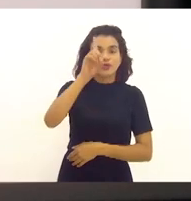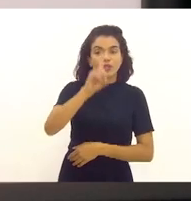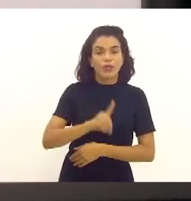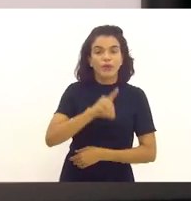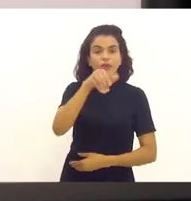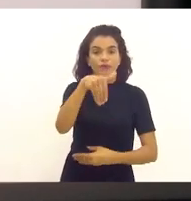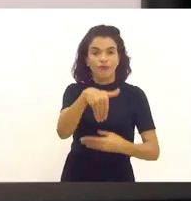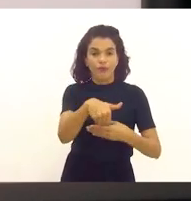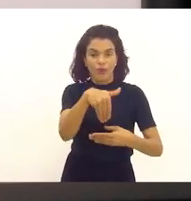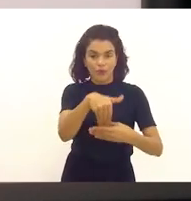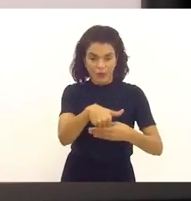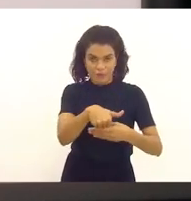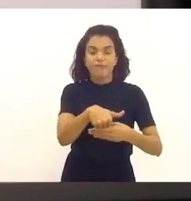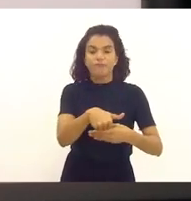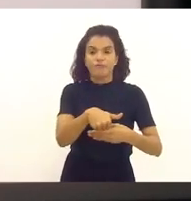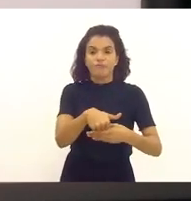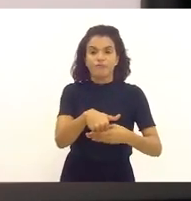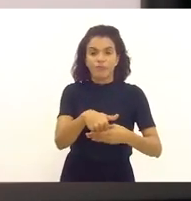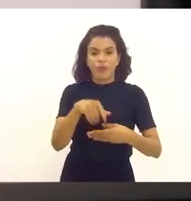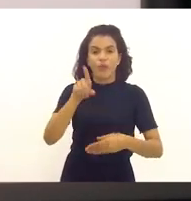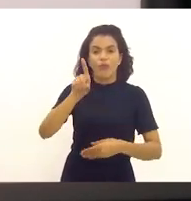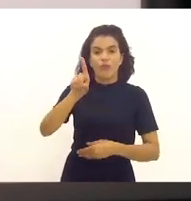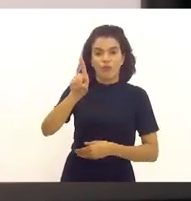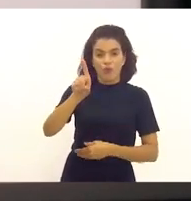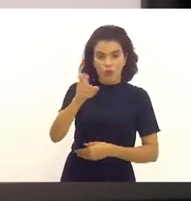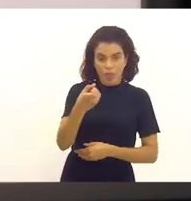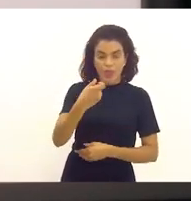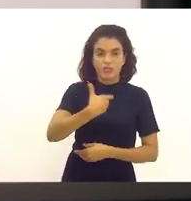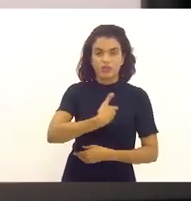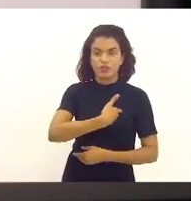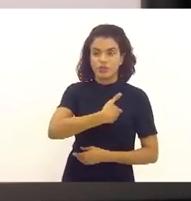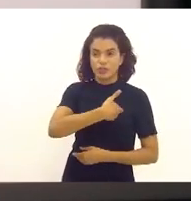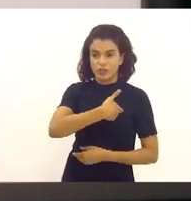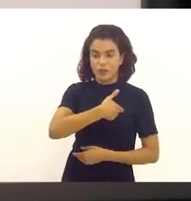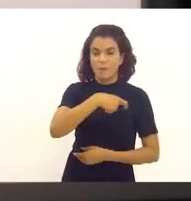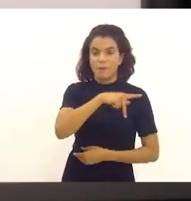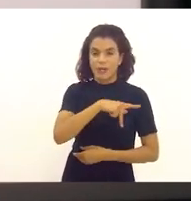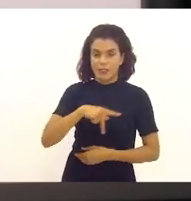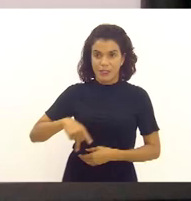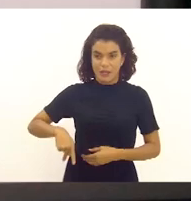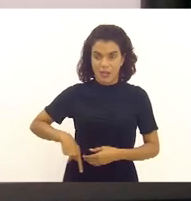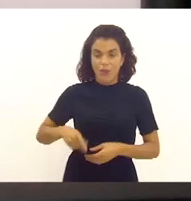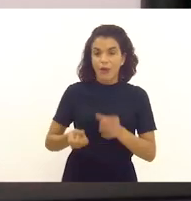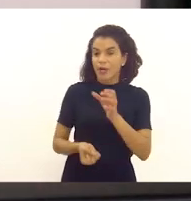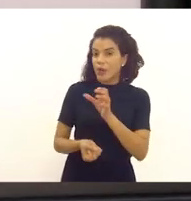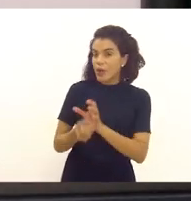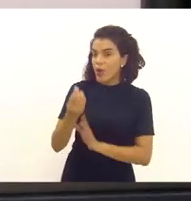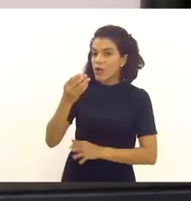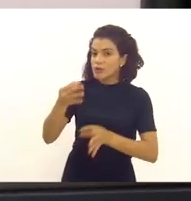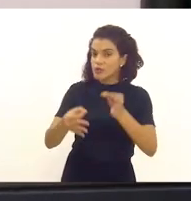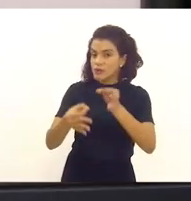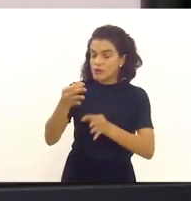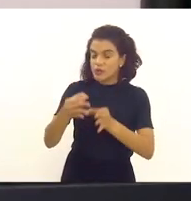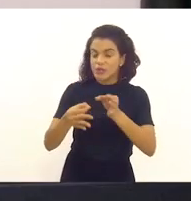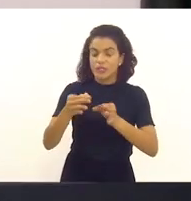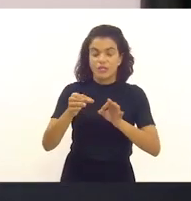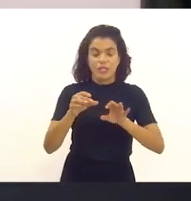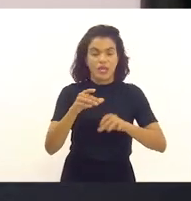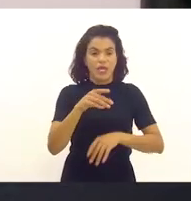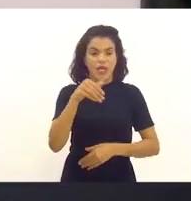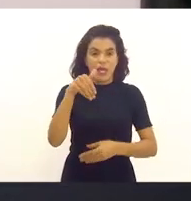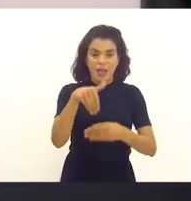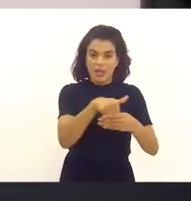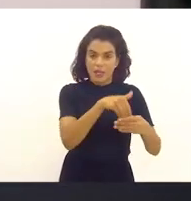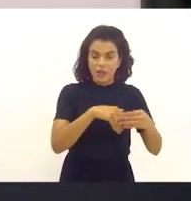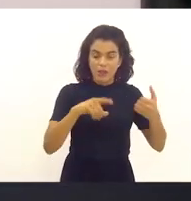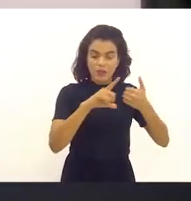quando então Getúlio Vargas criou a justiça eleitoral e logo no artigo segundo